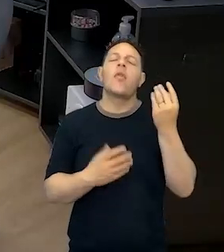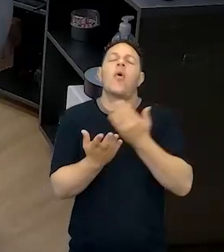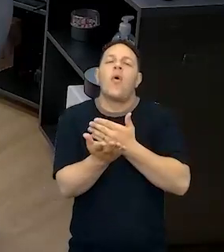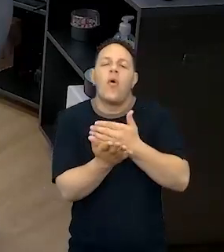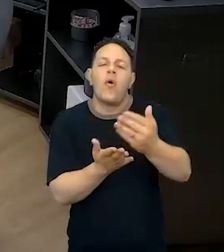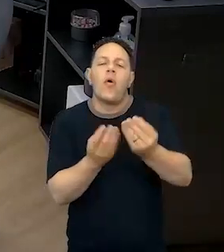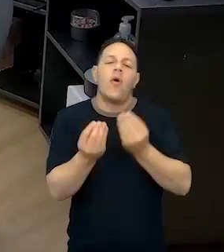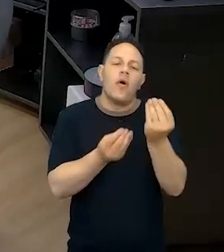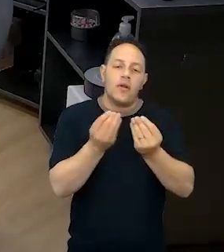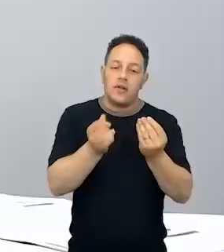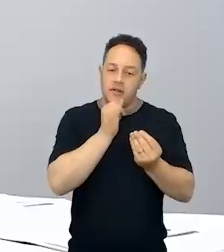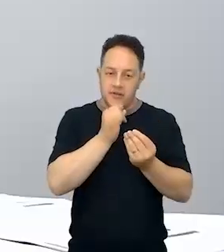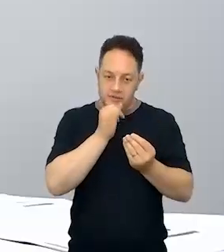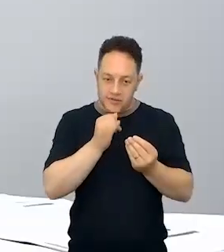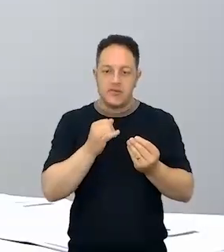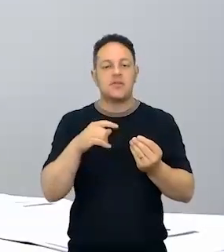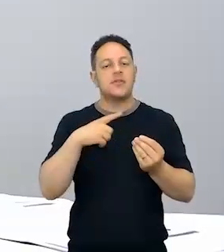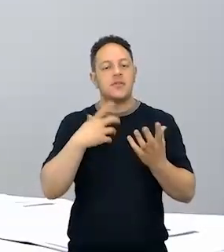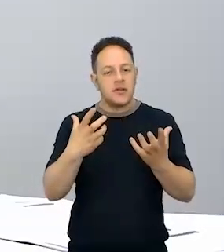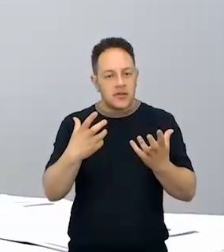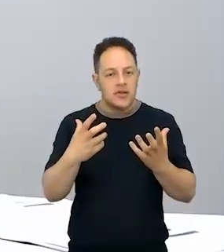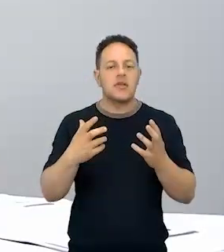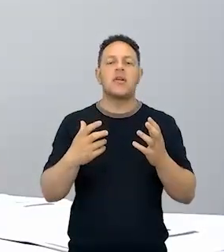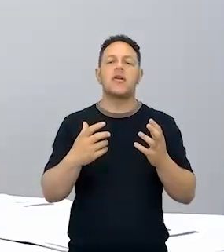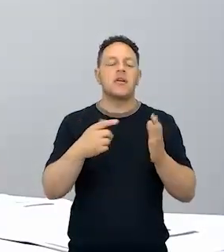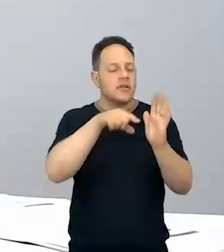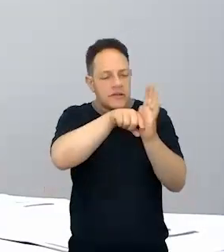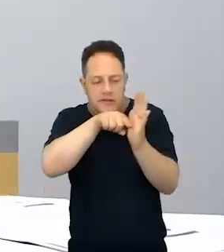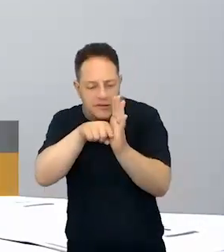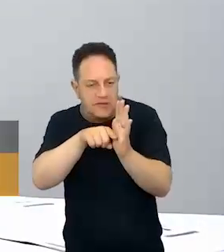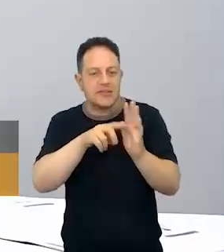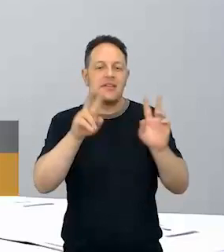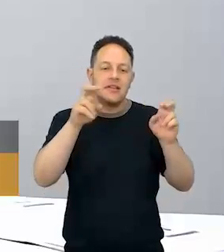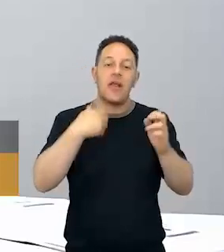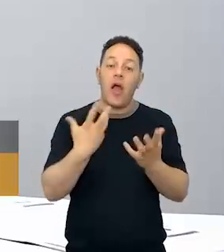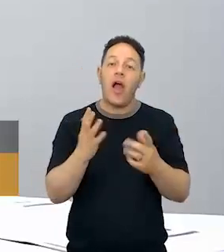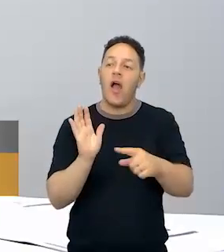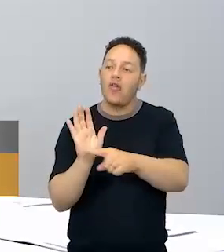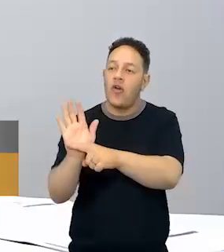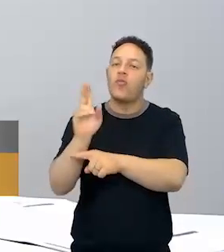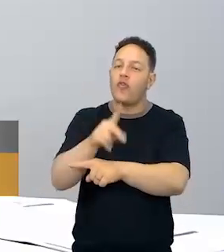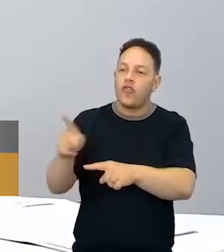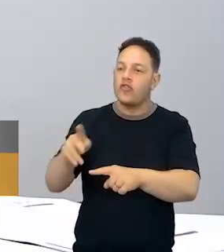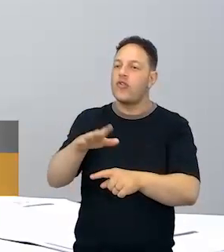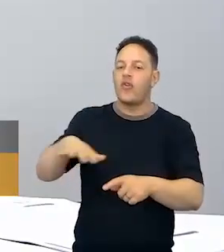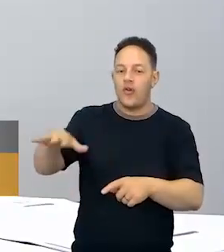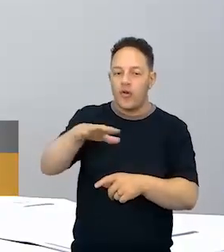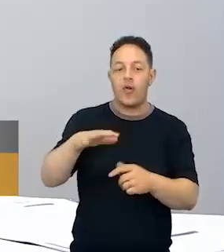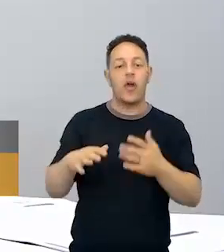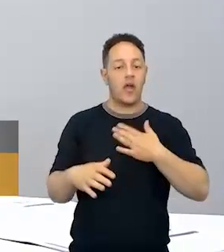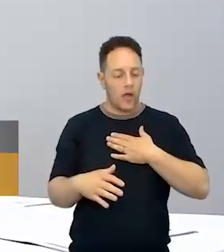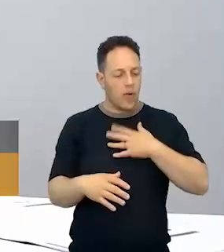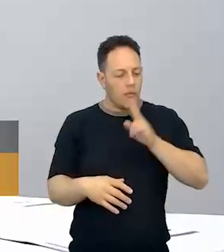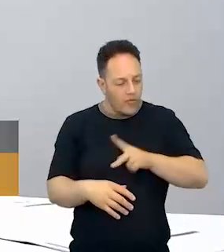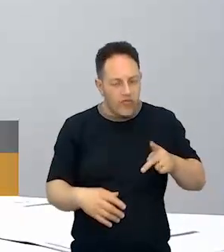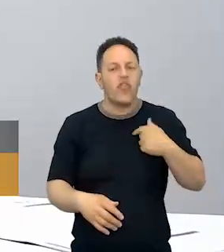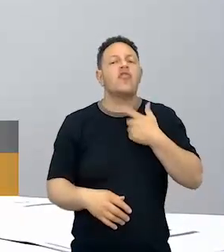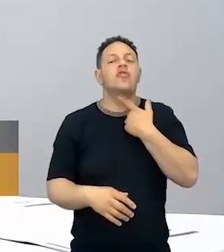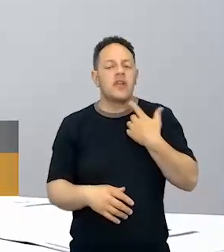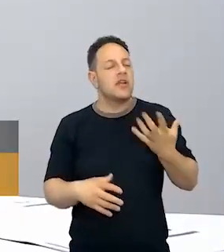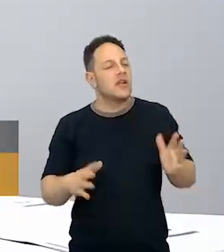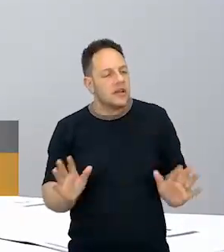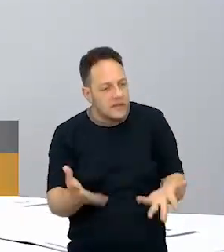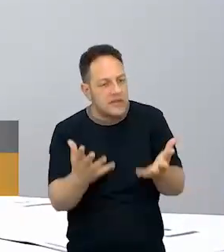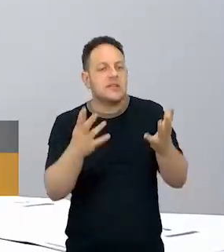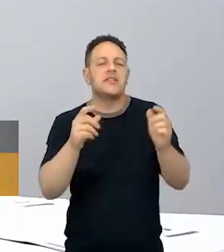né? Eu quero fazer um projeto de pré-iniciação científica, quero ajudar professores da minha diretoria de ensino, eu sou professora, quero fomentar